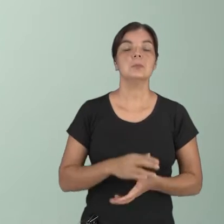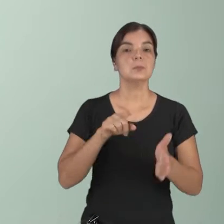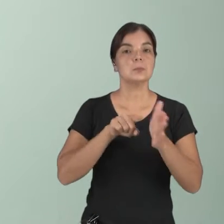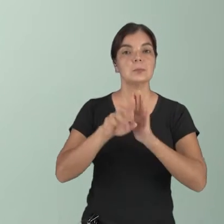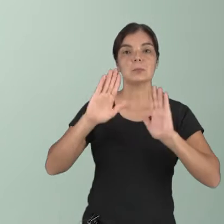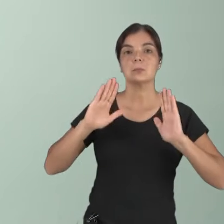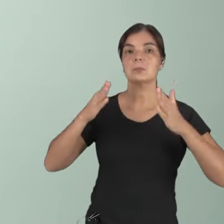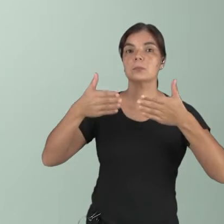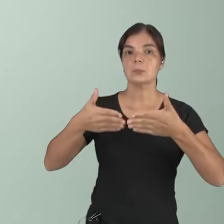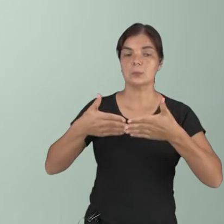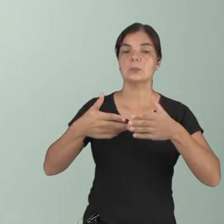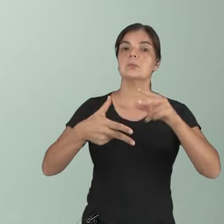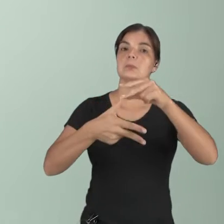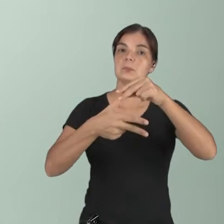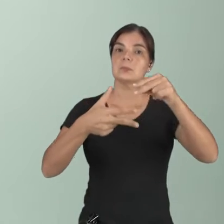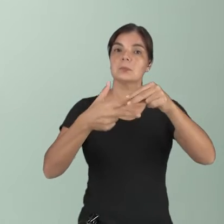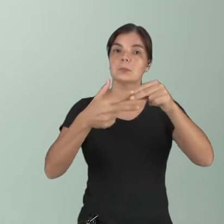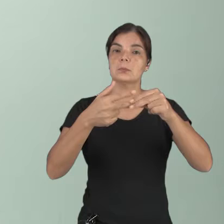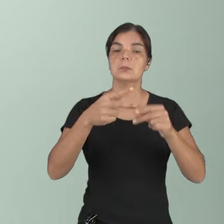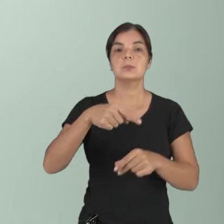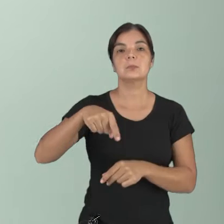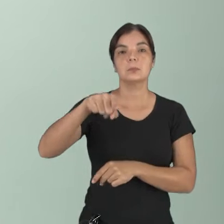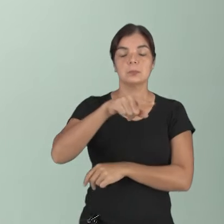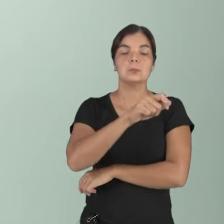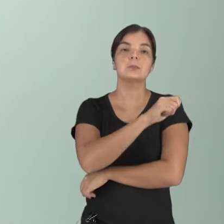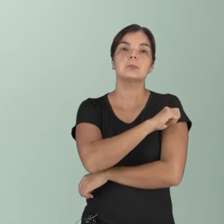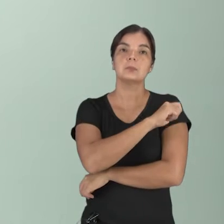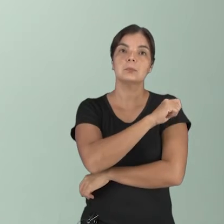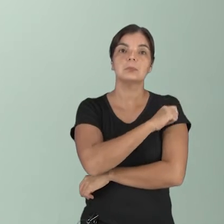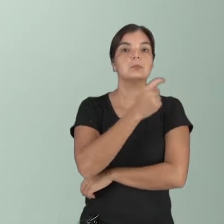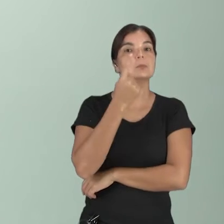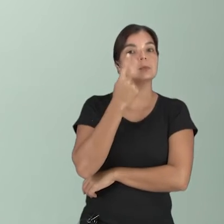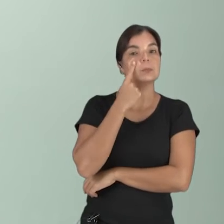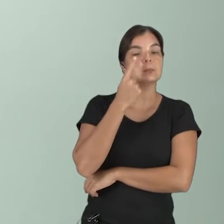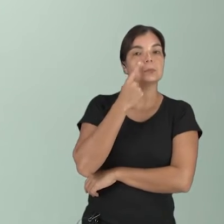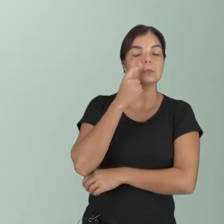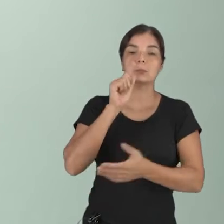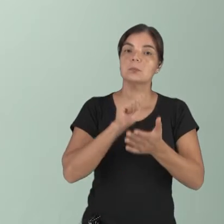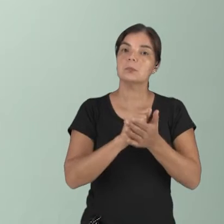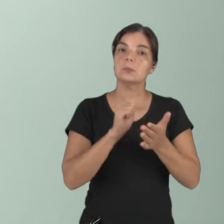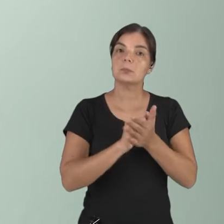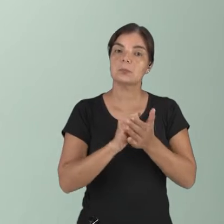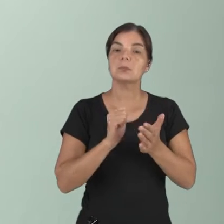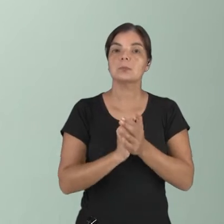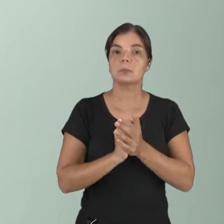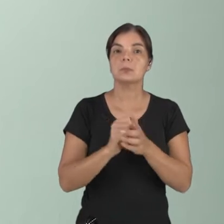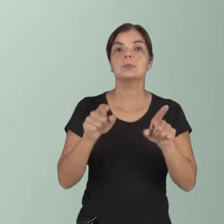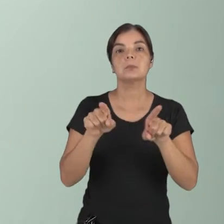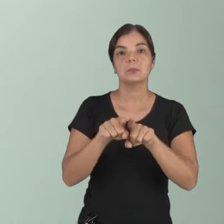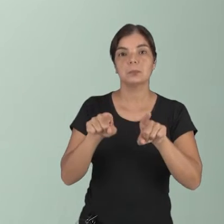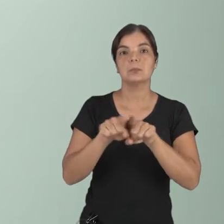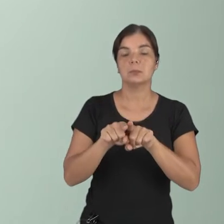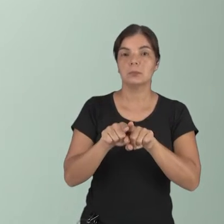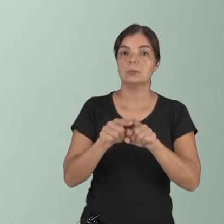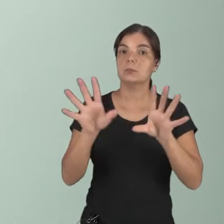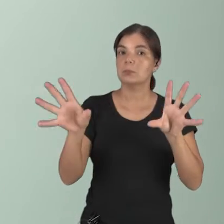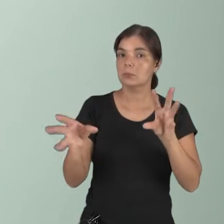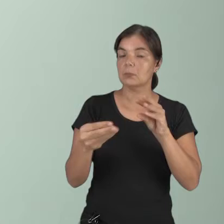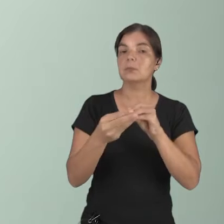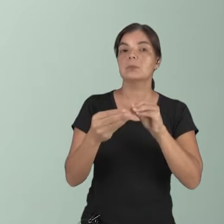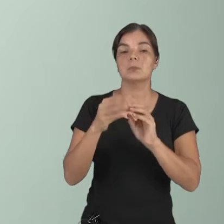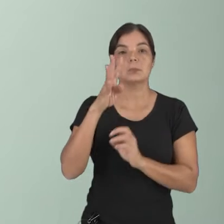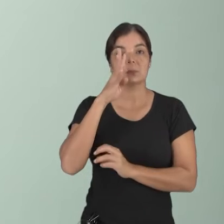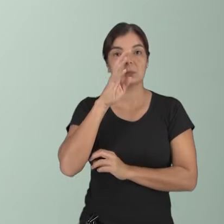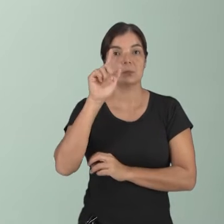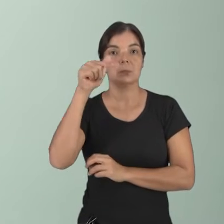estão voltadas para o Enem. Você que é aluno da rede pública, procure fazer as anotações, fazer os seus resumos,